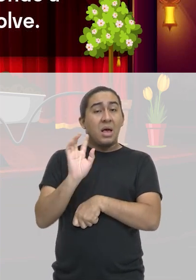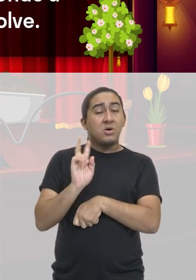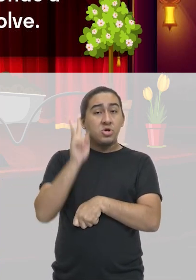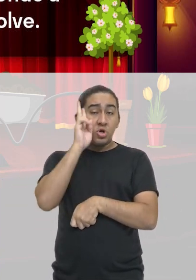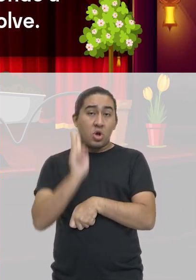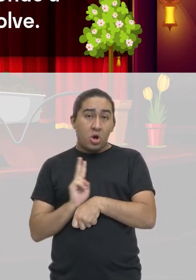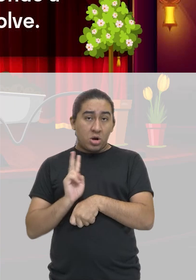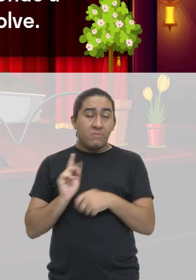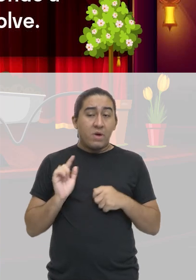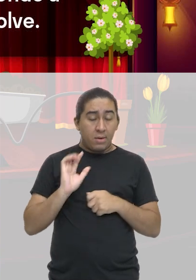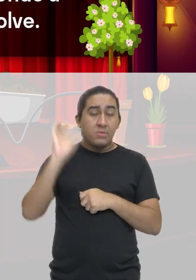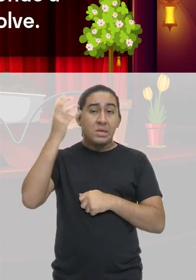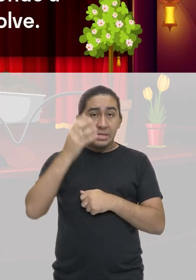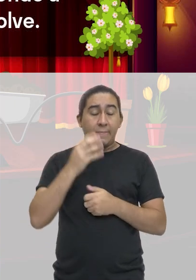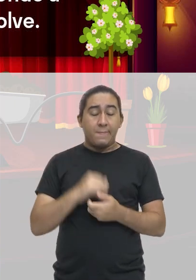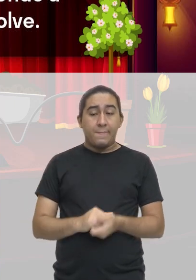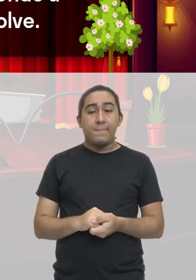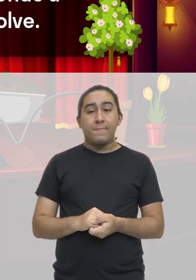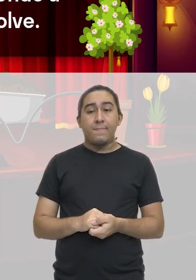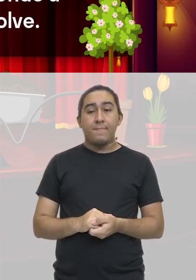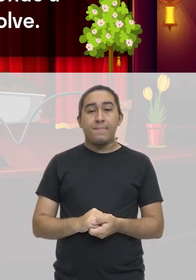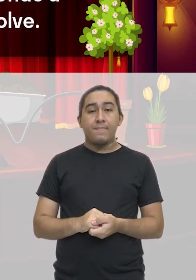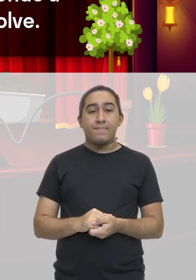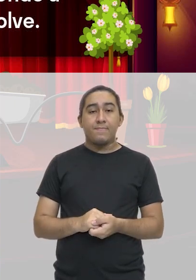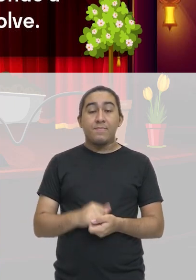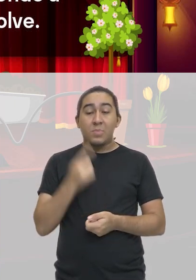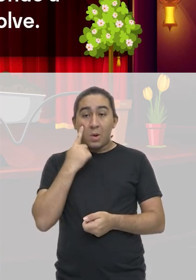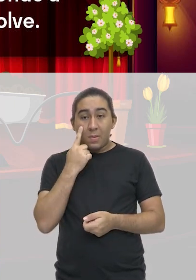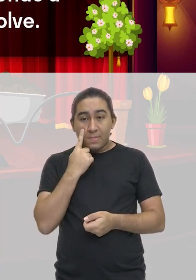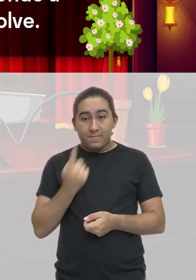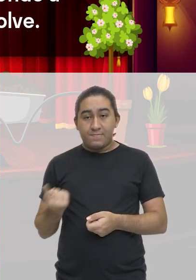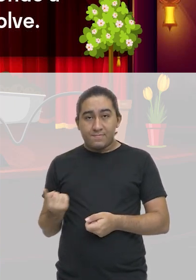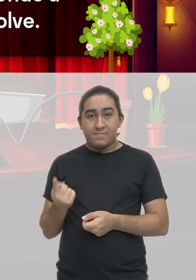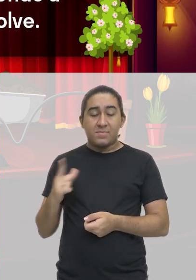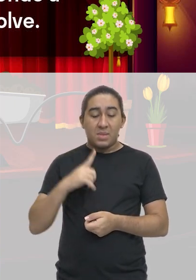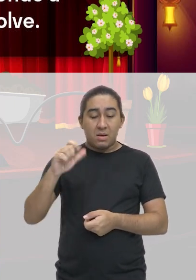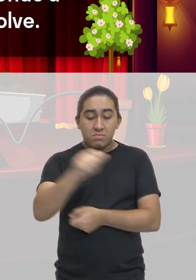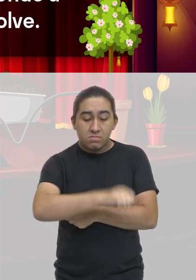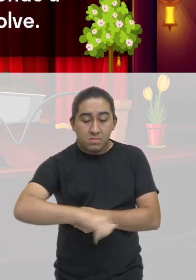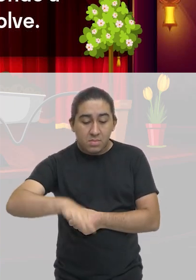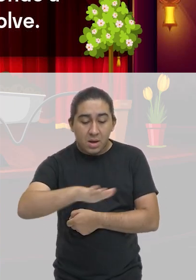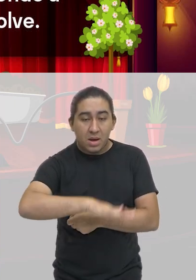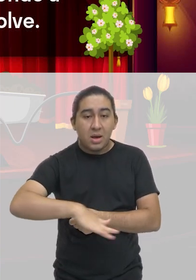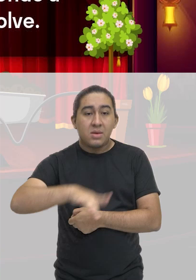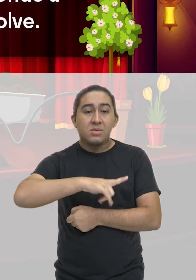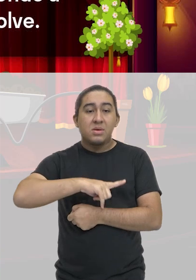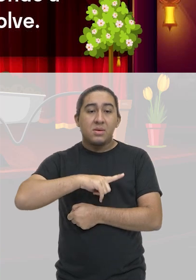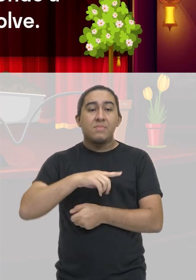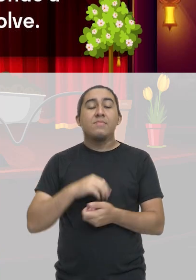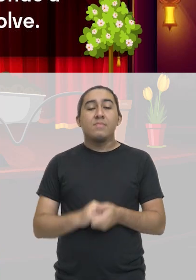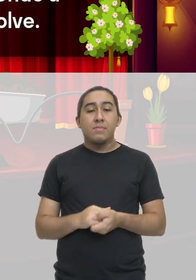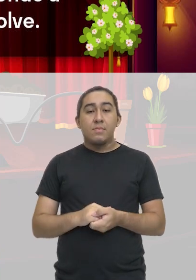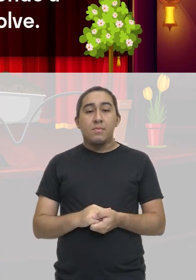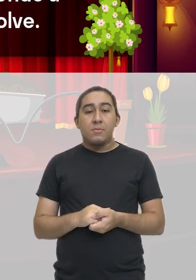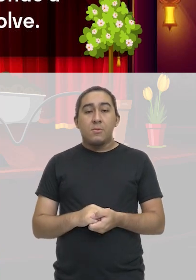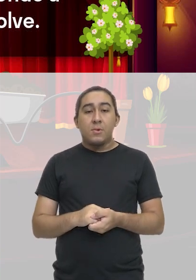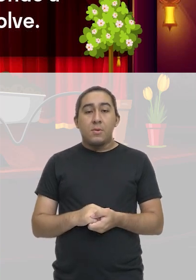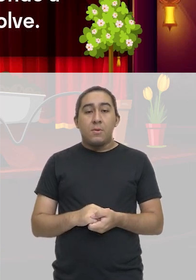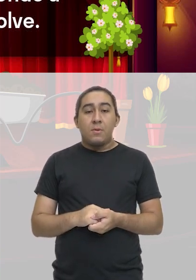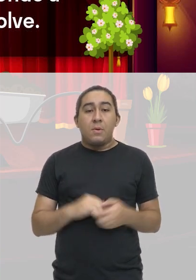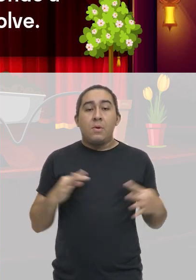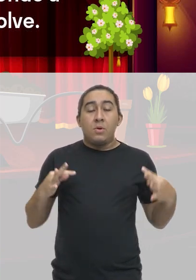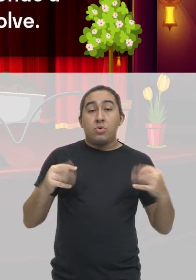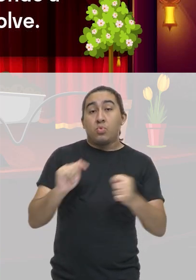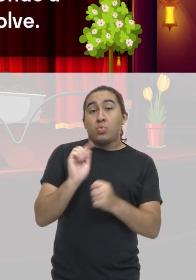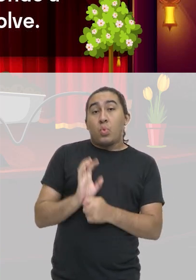se desenvolve. Ok? Então, aqui vocês já estão vendo a questão da moça tecelã, e aí tudo